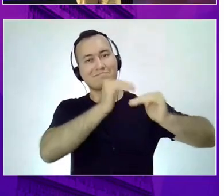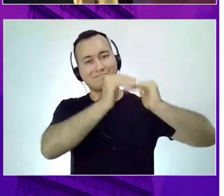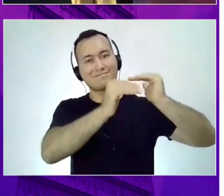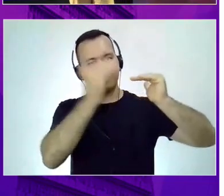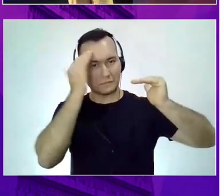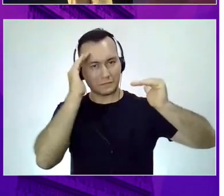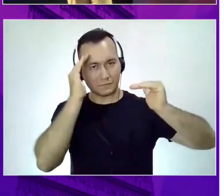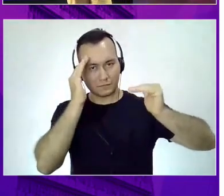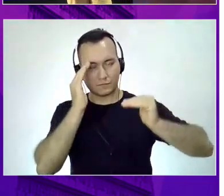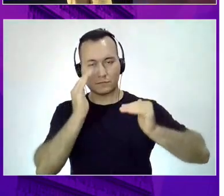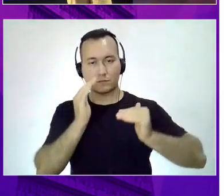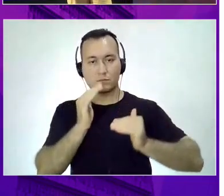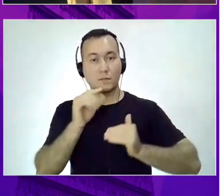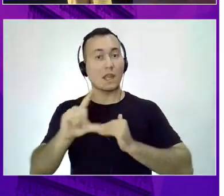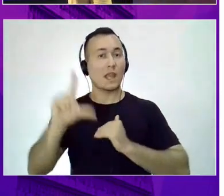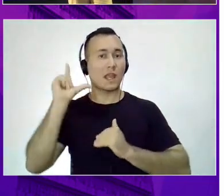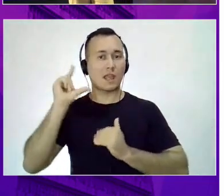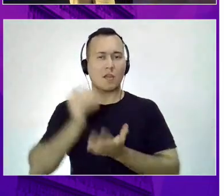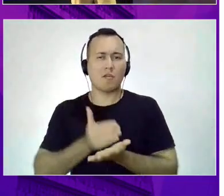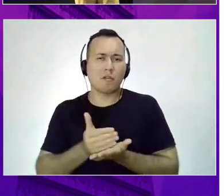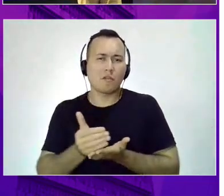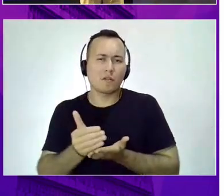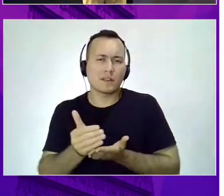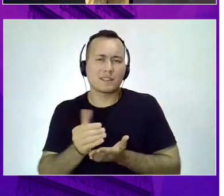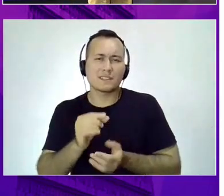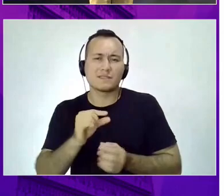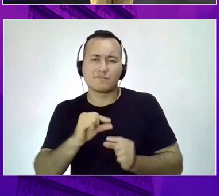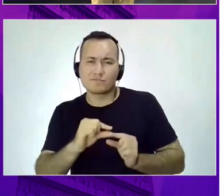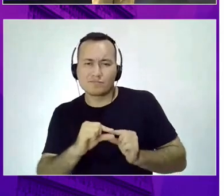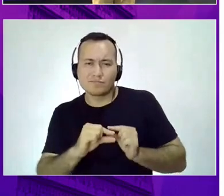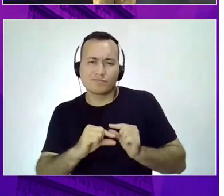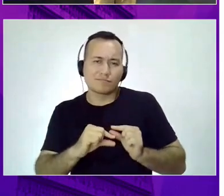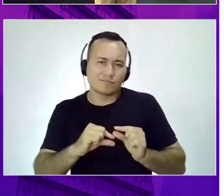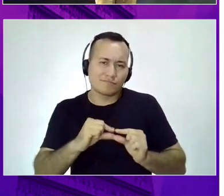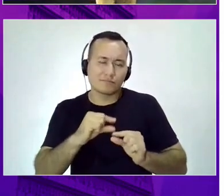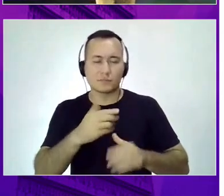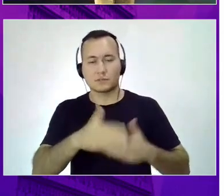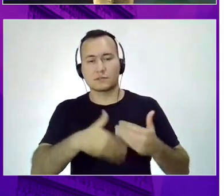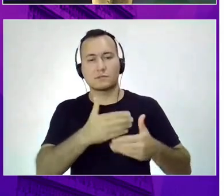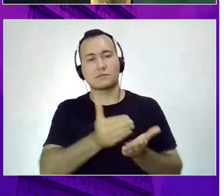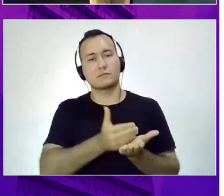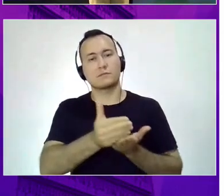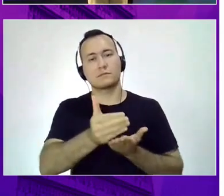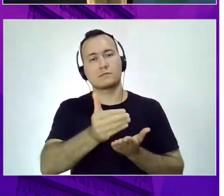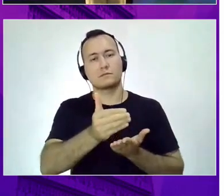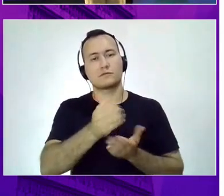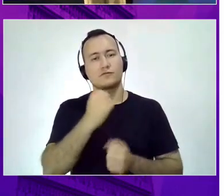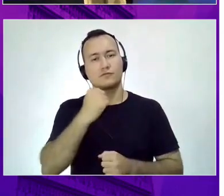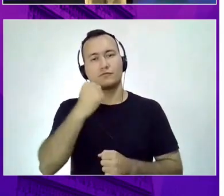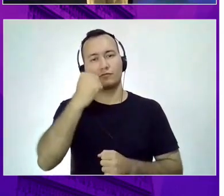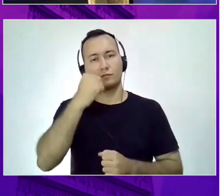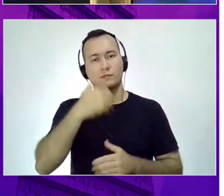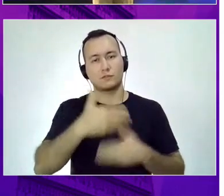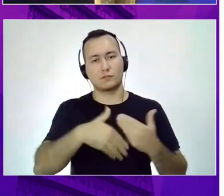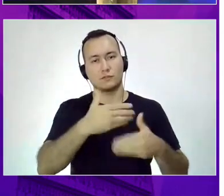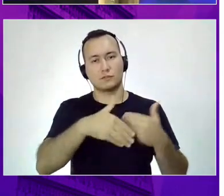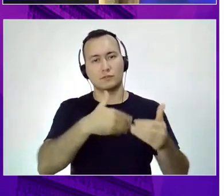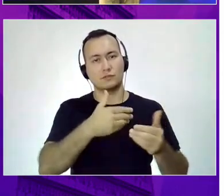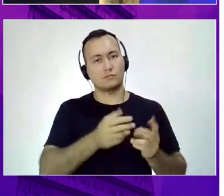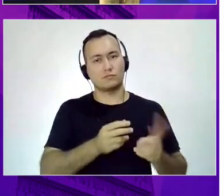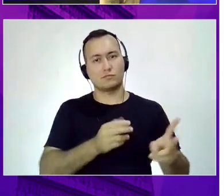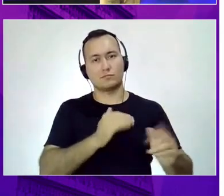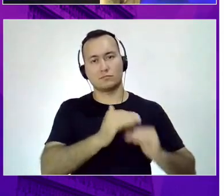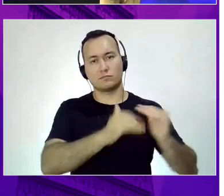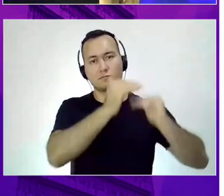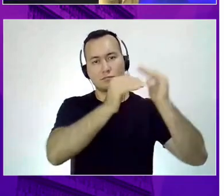não seja o estado da arte, a gente tem que viabilizar aquilo que é possível no momento. E a estrutura do time, né? Como eu falei